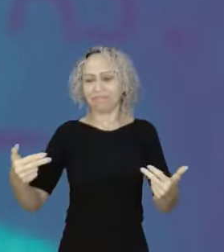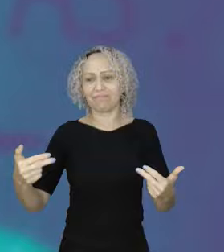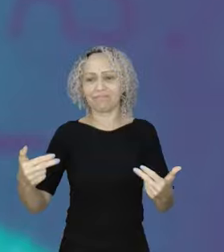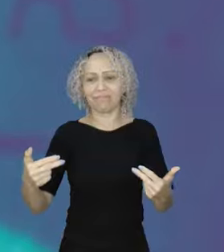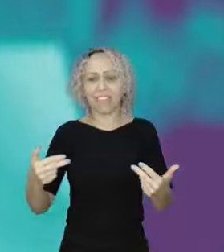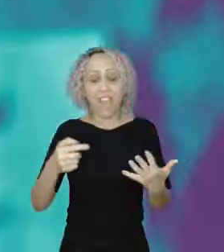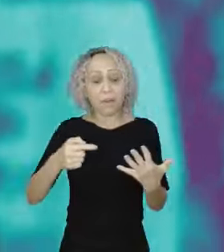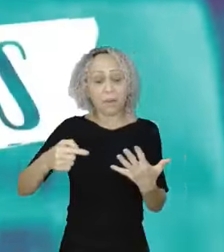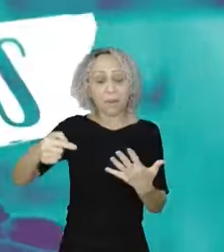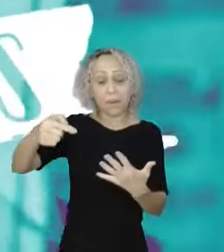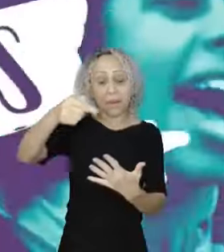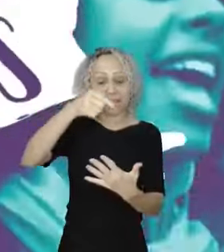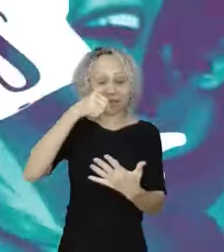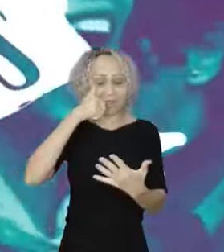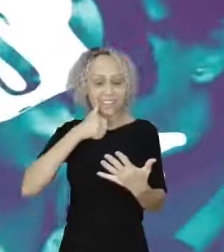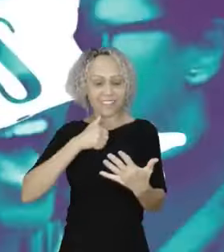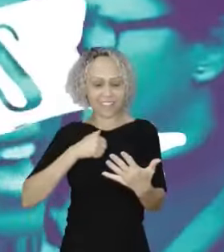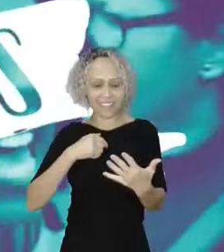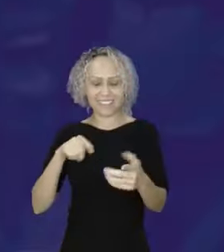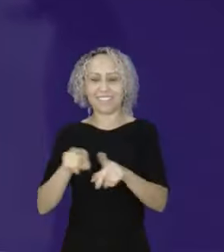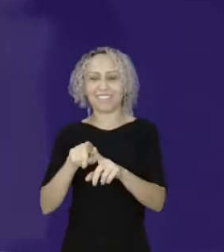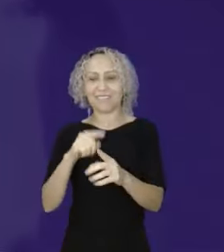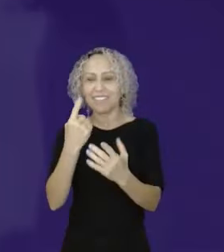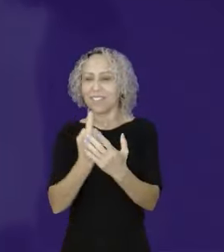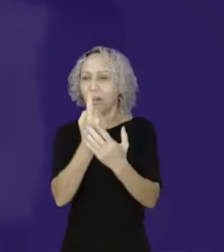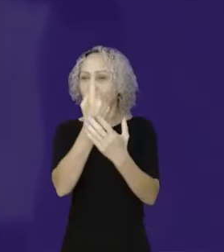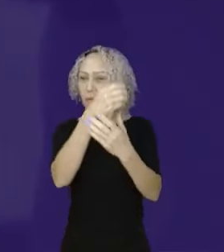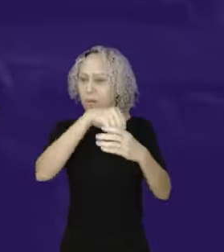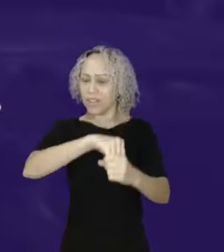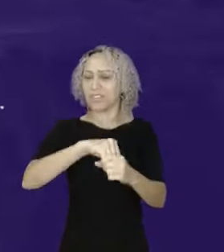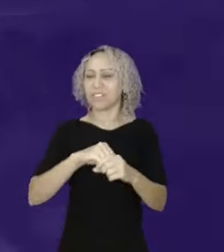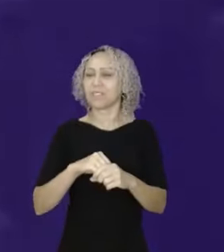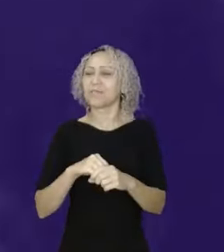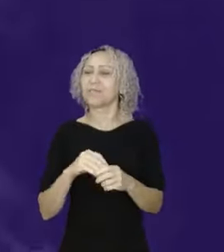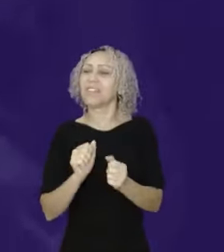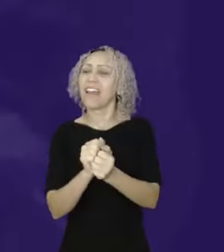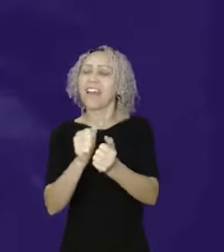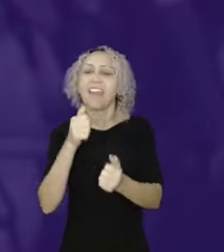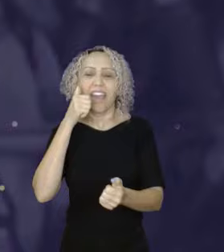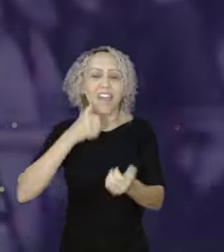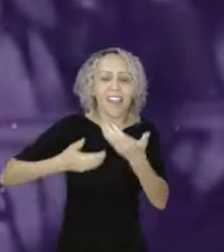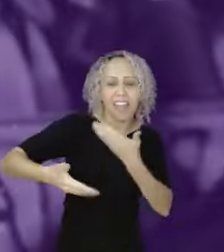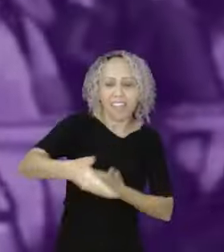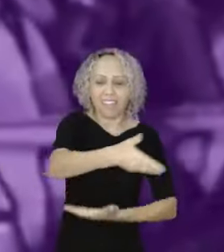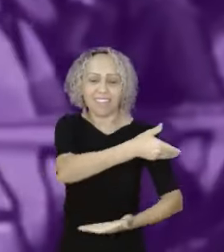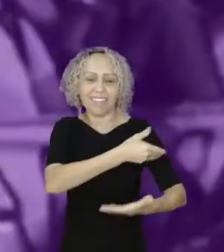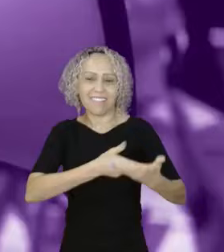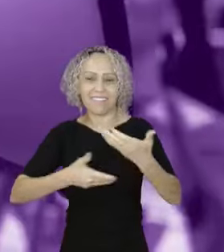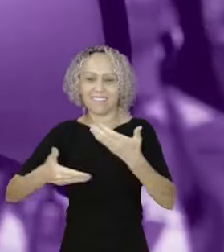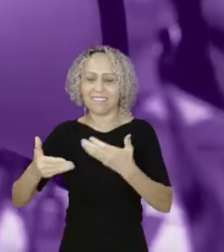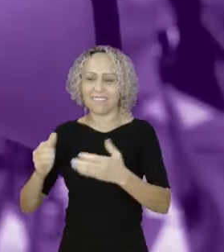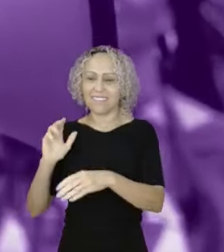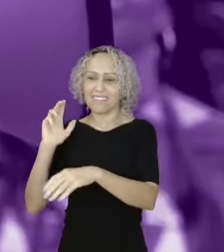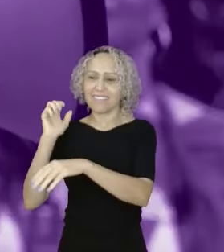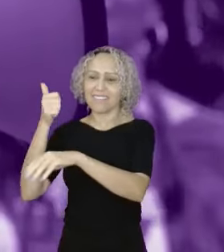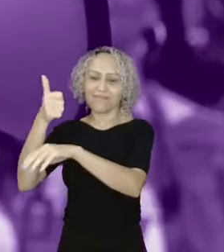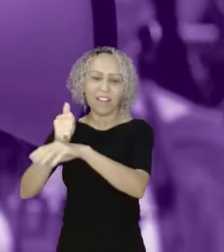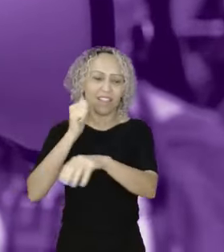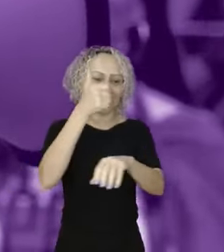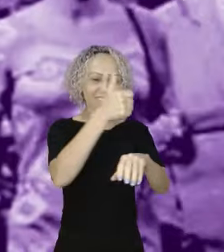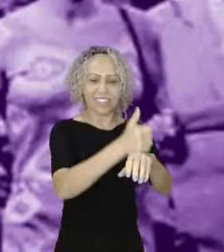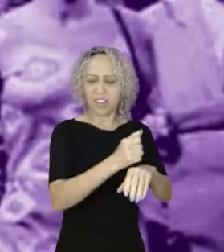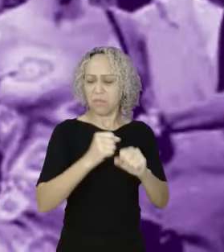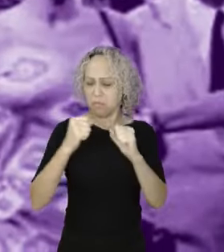Eu sou uma delas São elas por elas Ocupando os